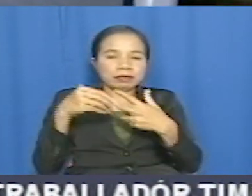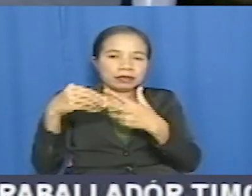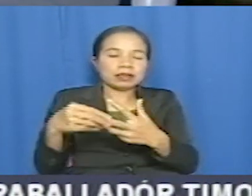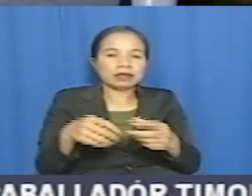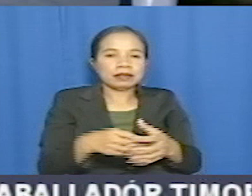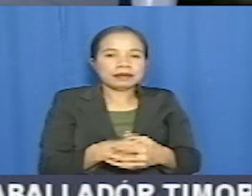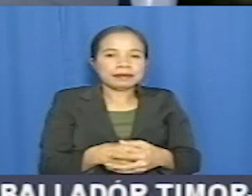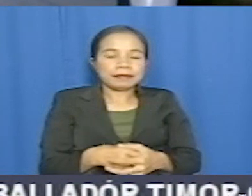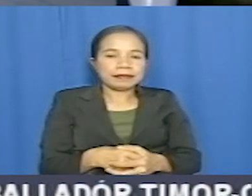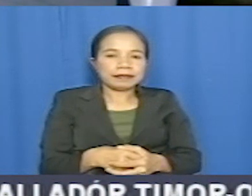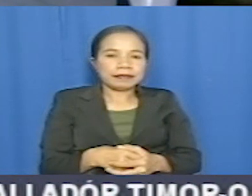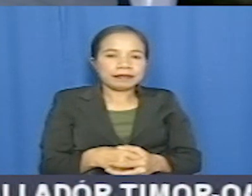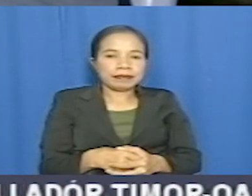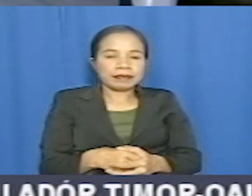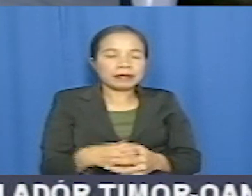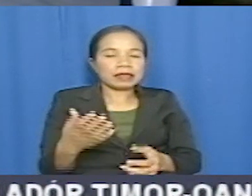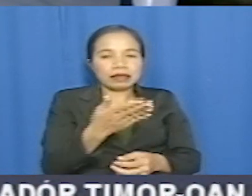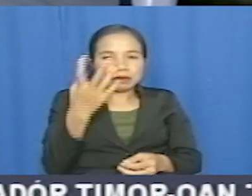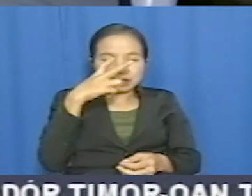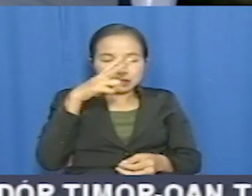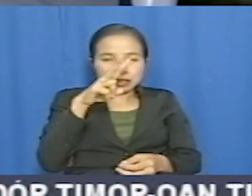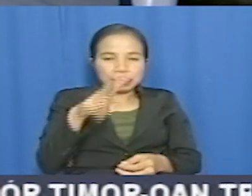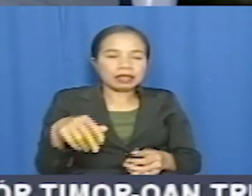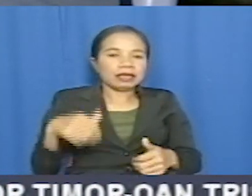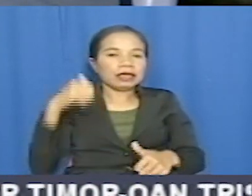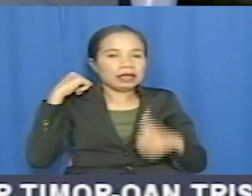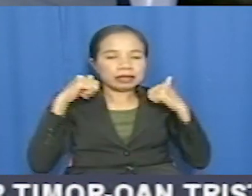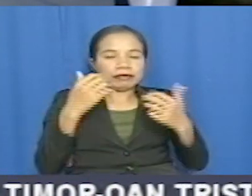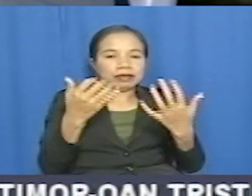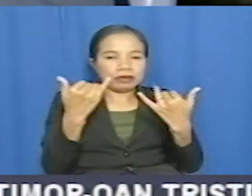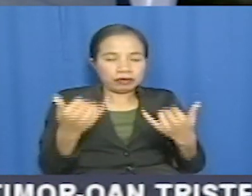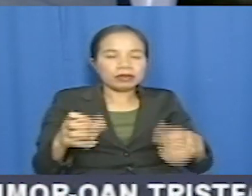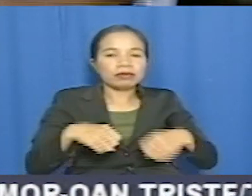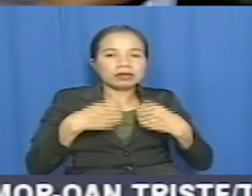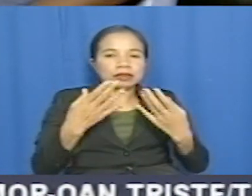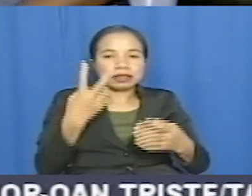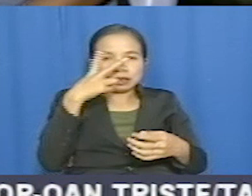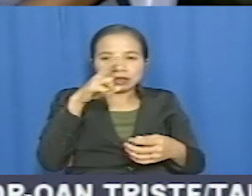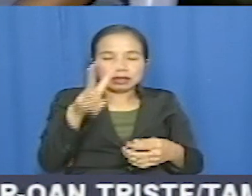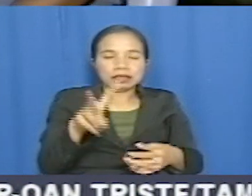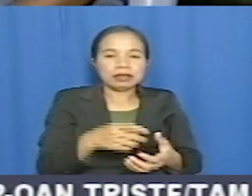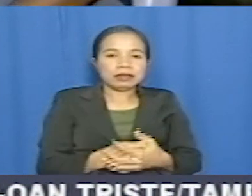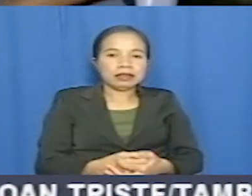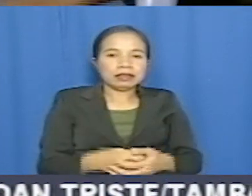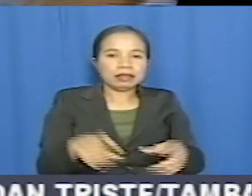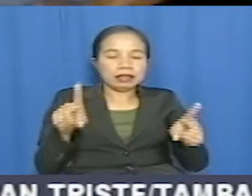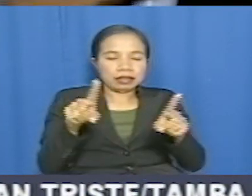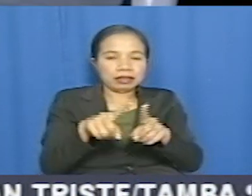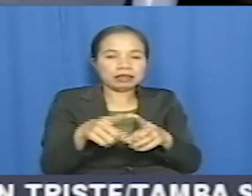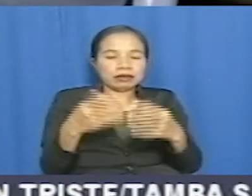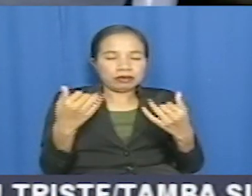iha fetok maus e ita bot nia observasaun aktividades ida ohine oinsa itare hane sang ohin ita